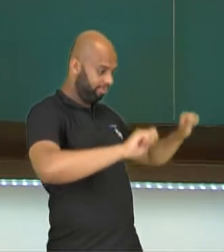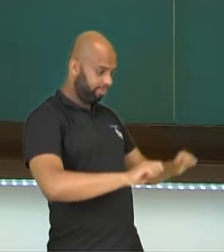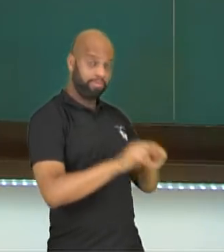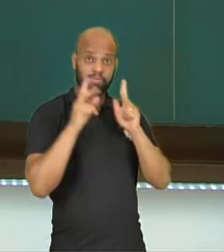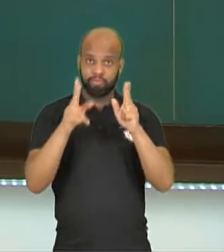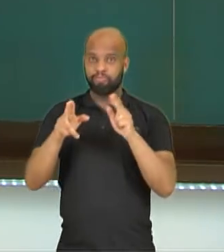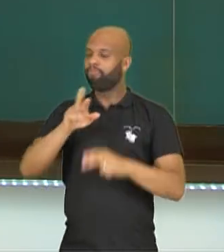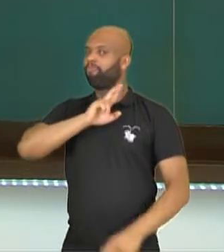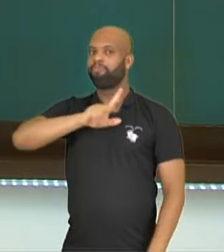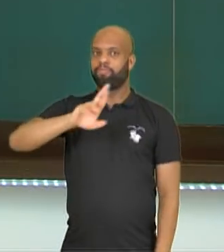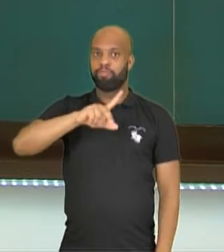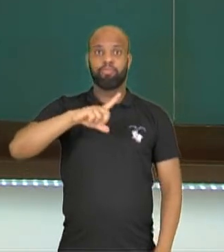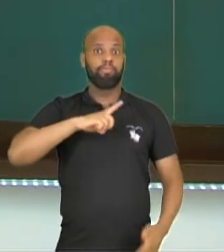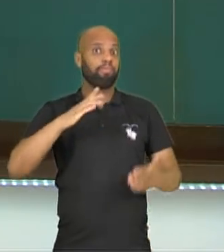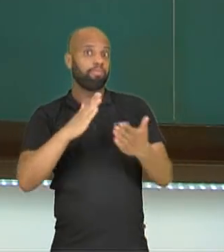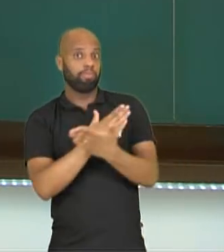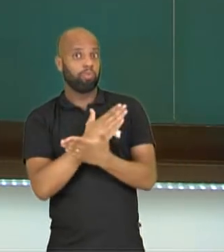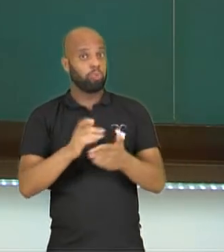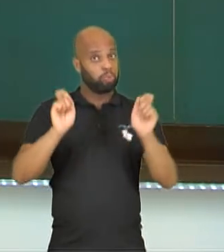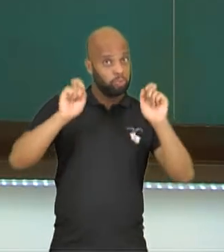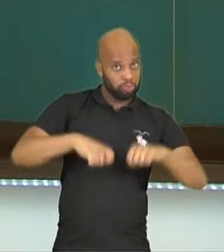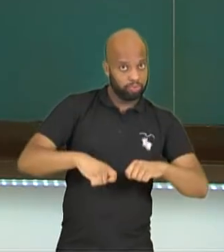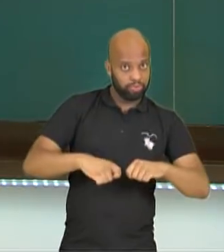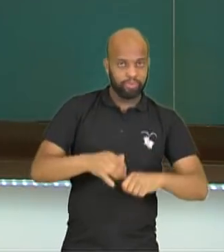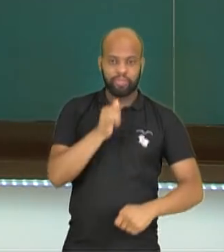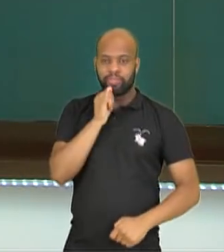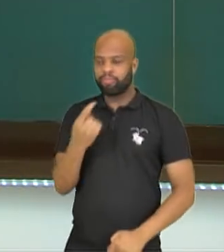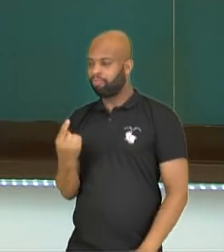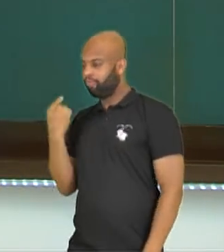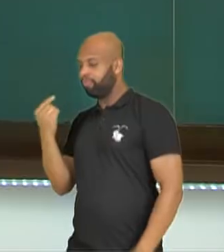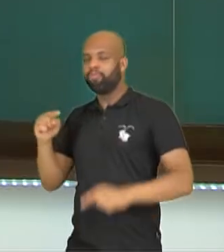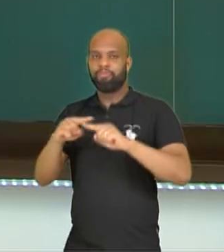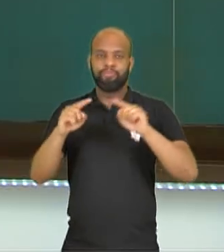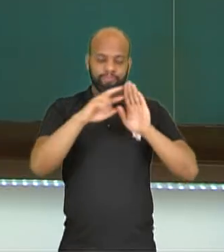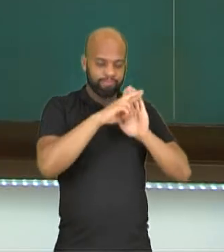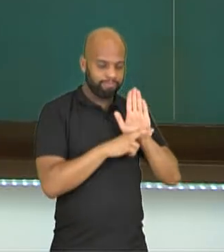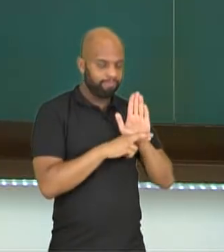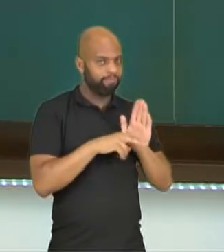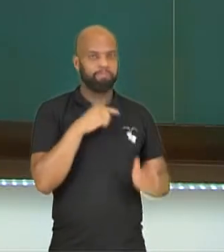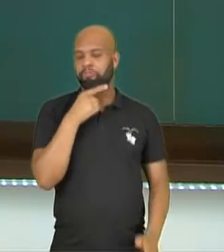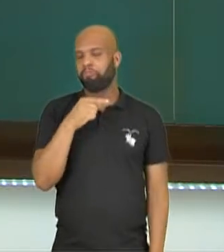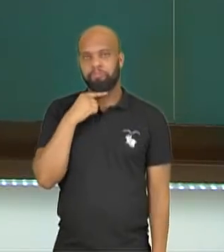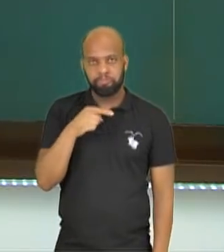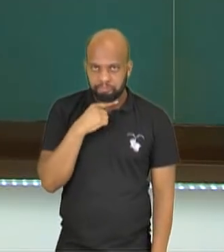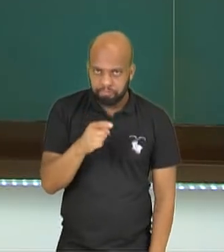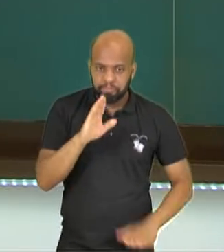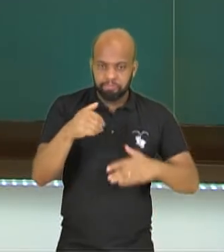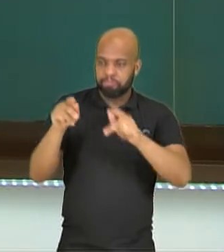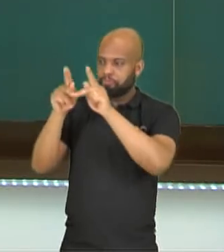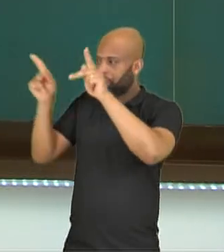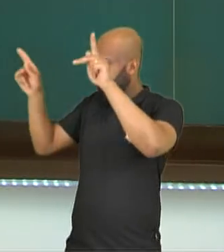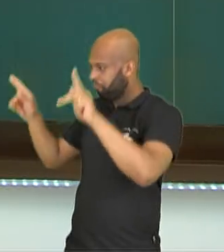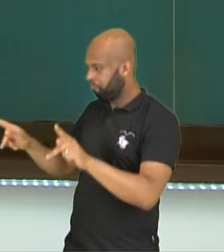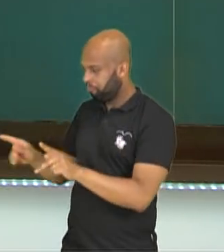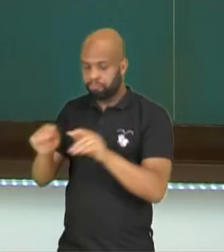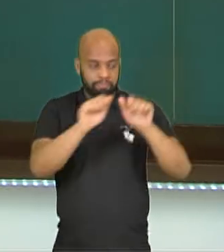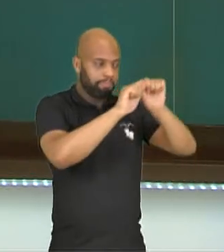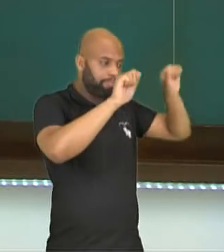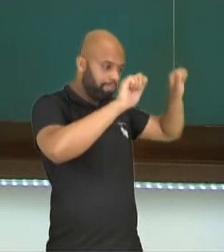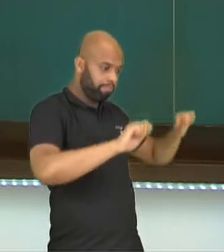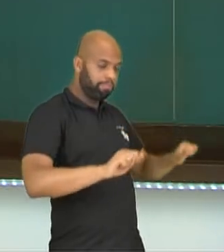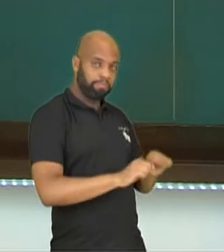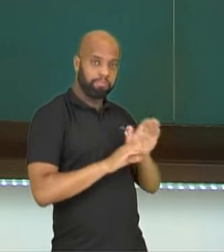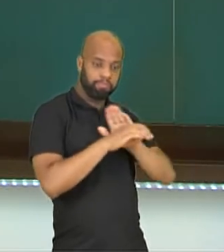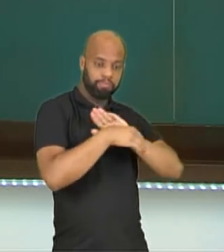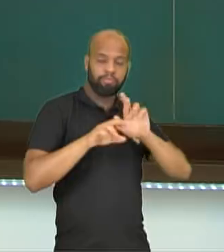Há exceções, como no exemplo que a gente trabalhou, mas não é regra, ok? Perímetro e área são conceitos diferentes, são